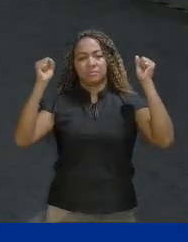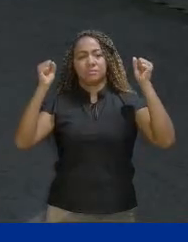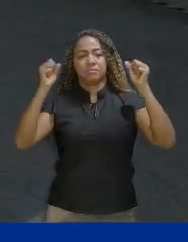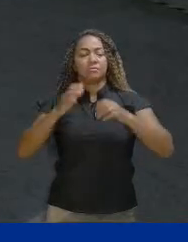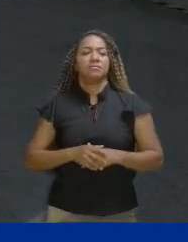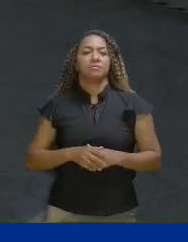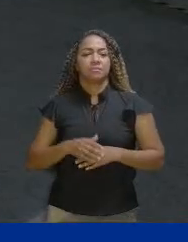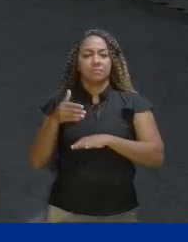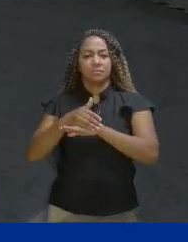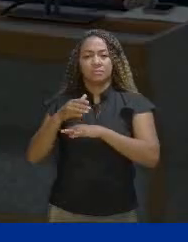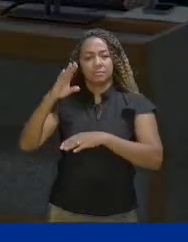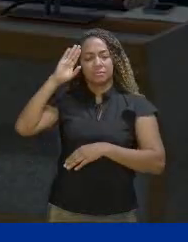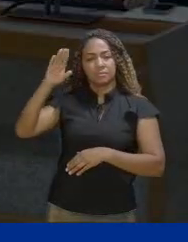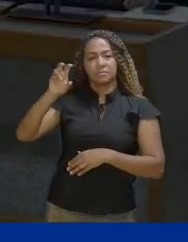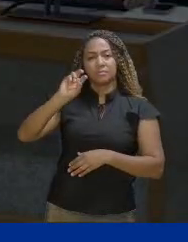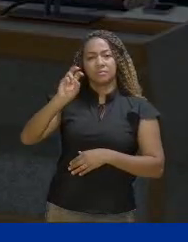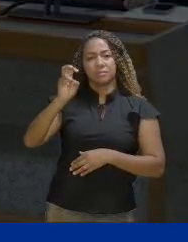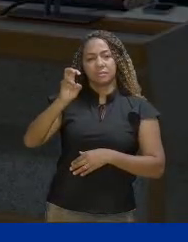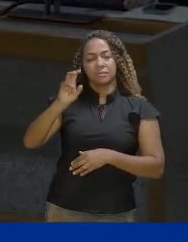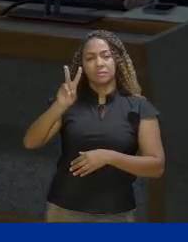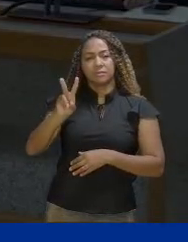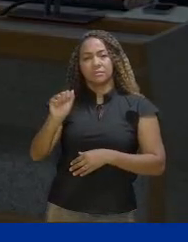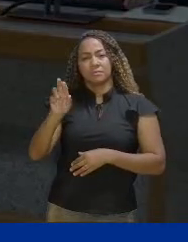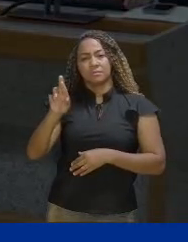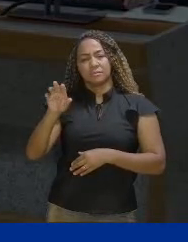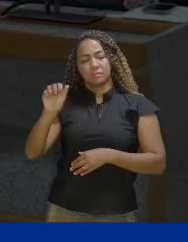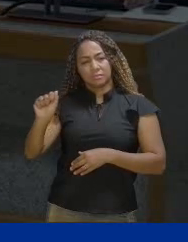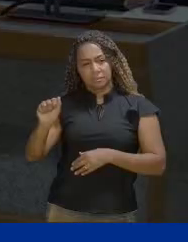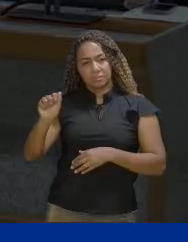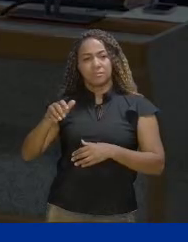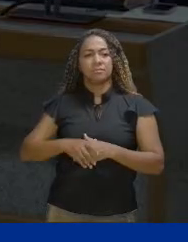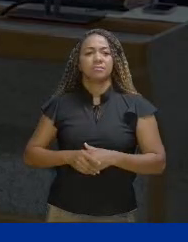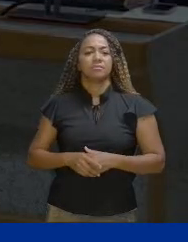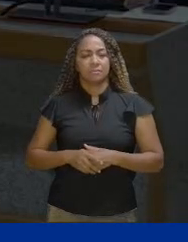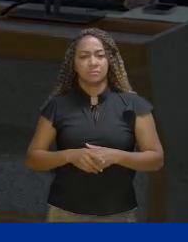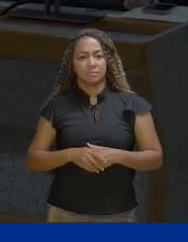5ª Vara Civil da Fazenda Pública de Macapá.